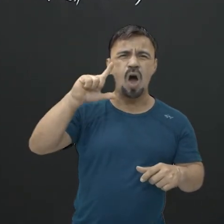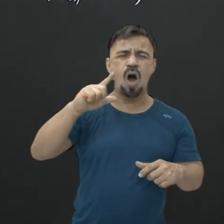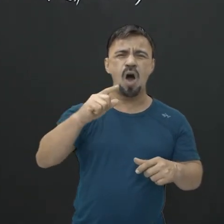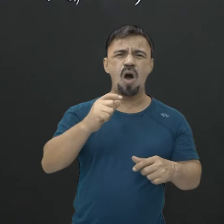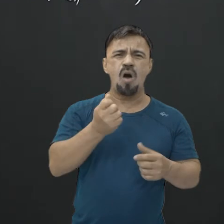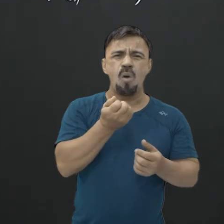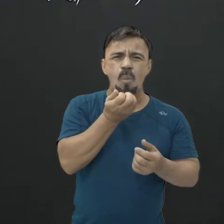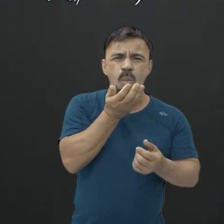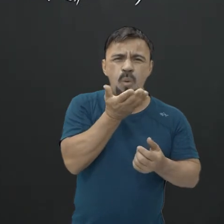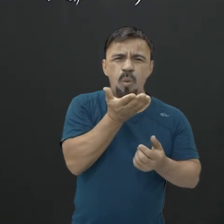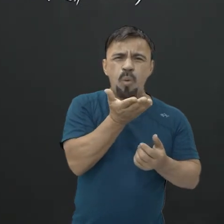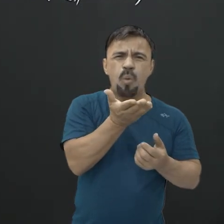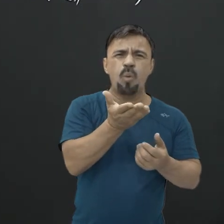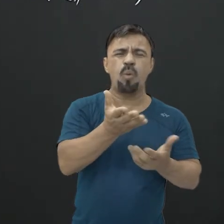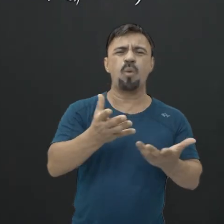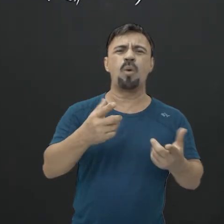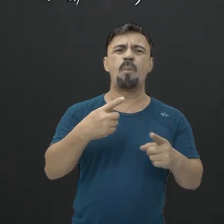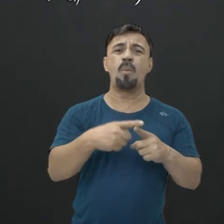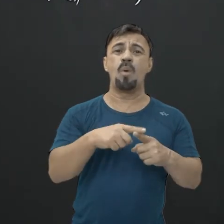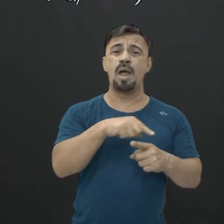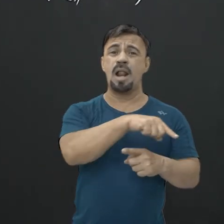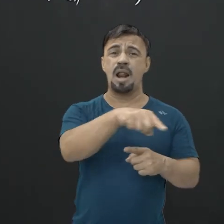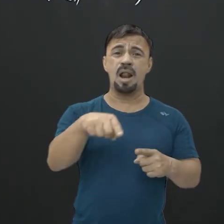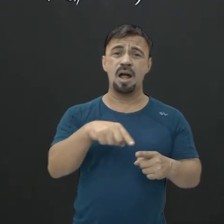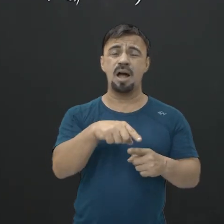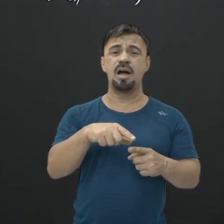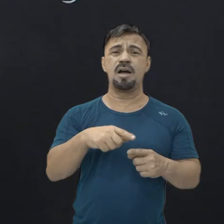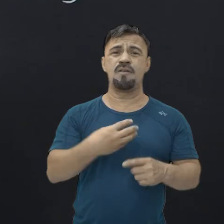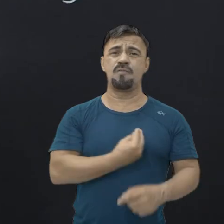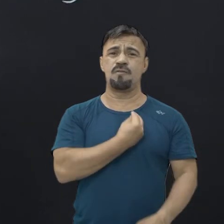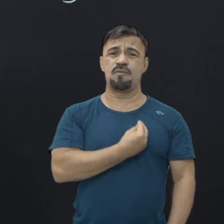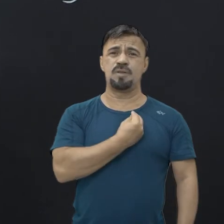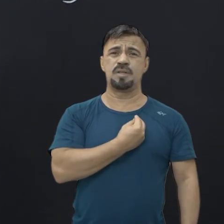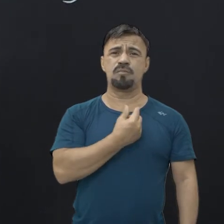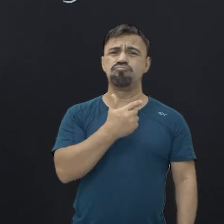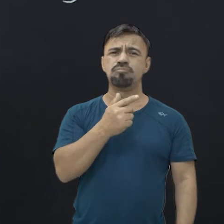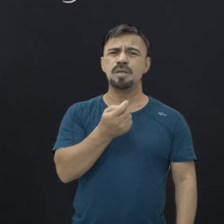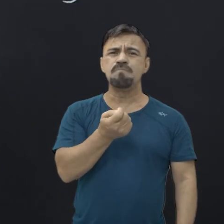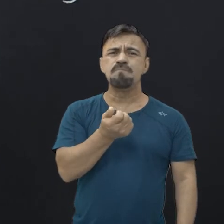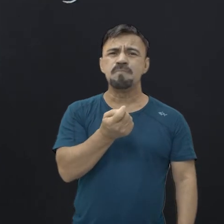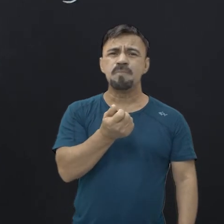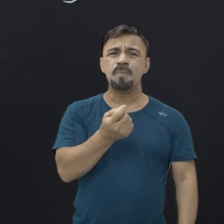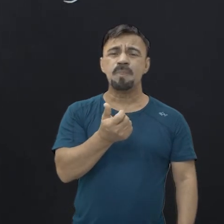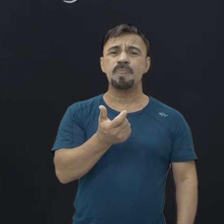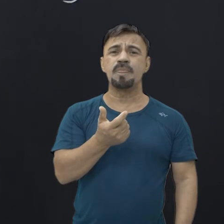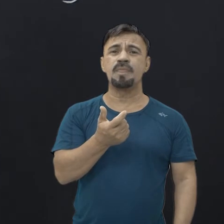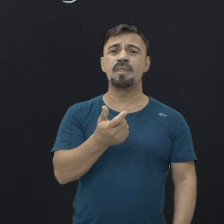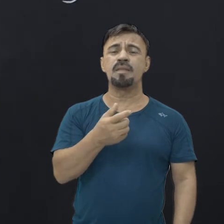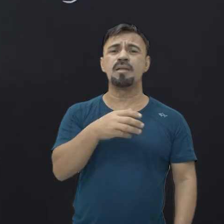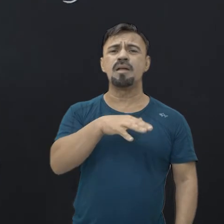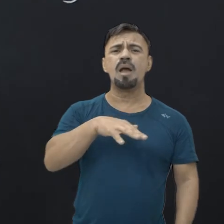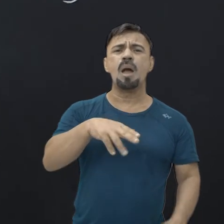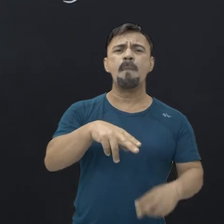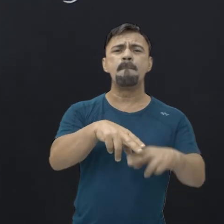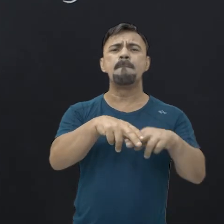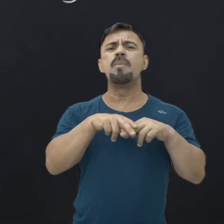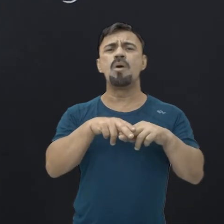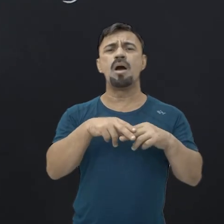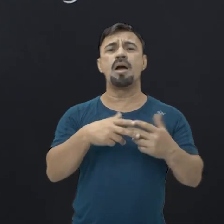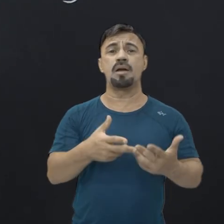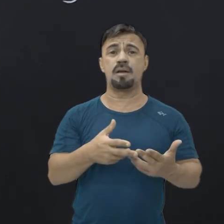não ter uma grande abundância e diversidade de vida, correto? E quais são, assim, os motivos para